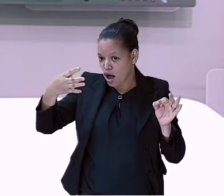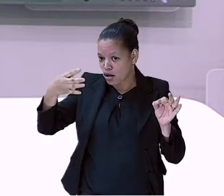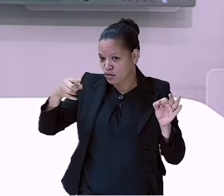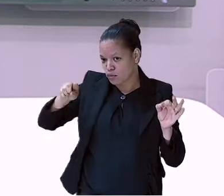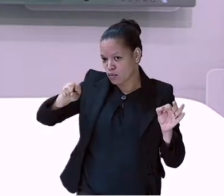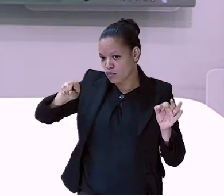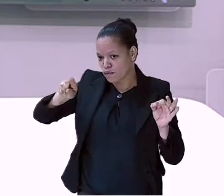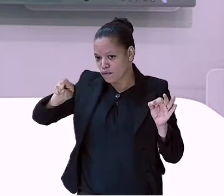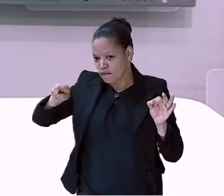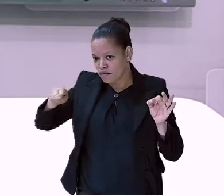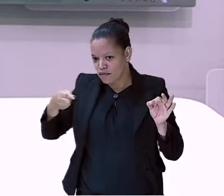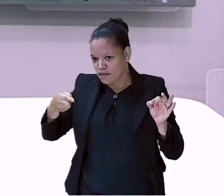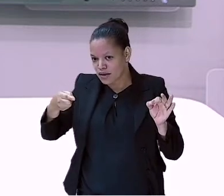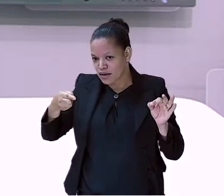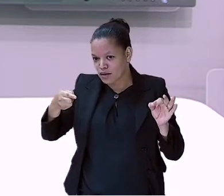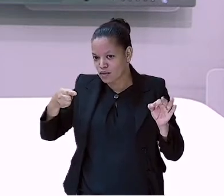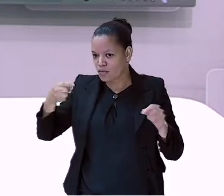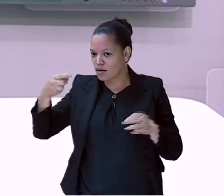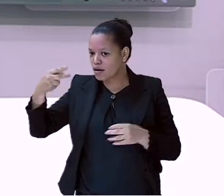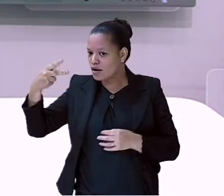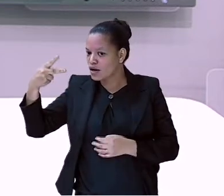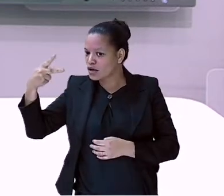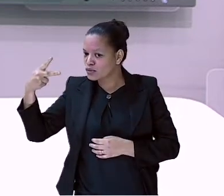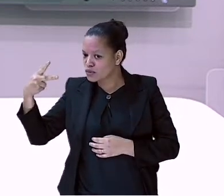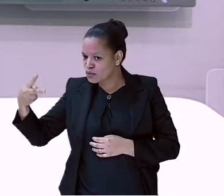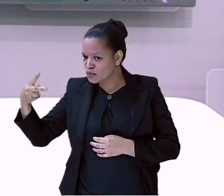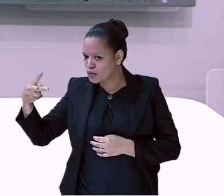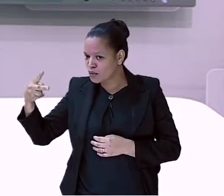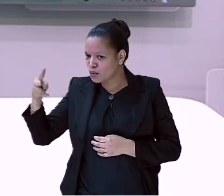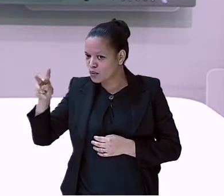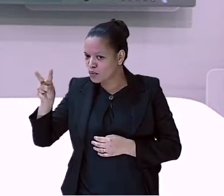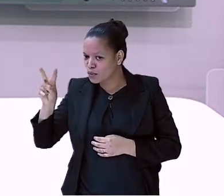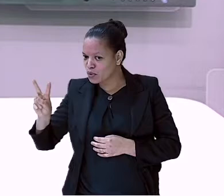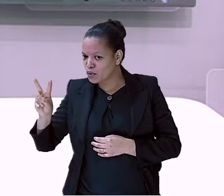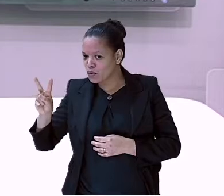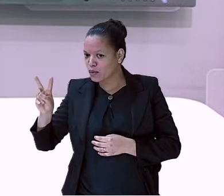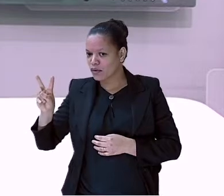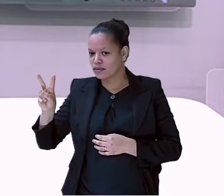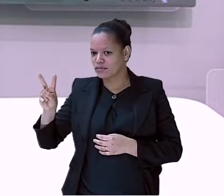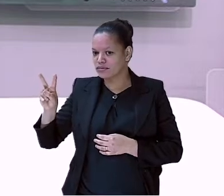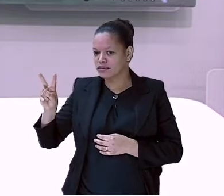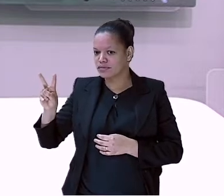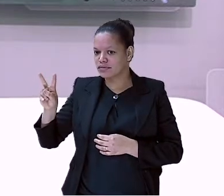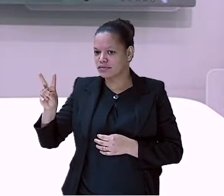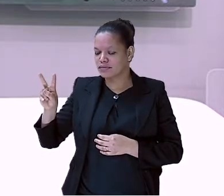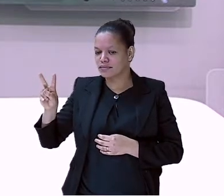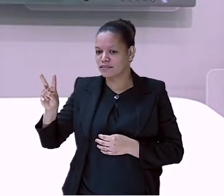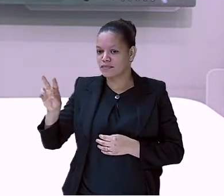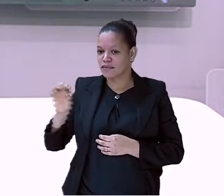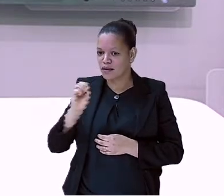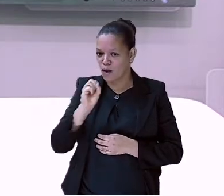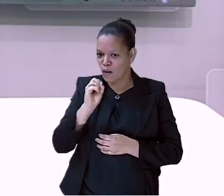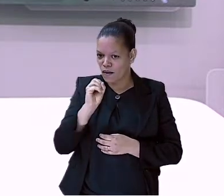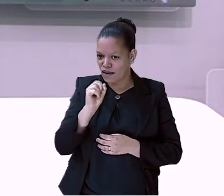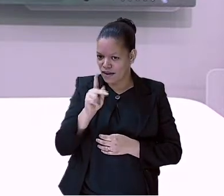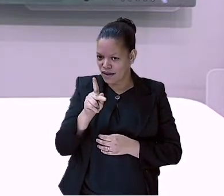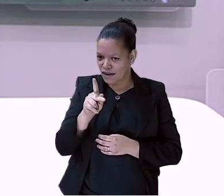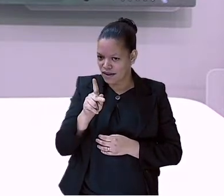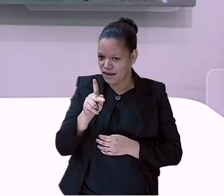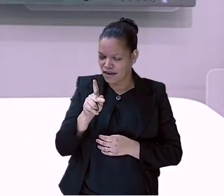milímetros. Porque ela não atingiu 5, então não atingiu o próximo centímetro. Ela ficou aí no